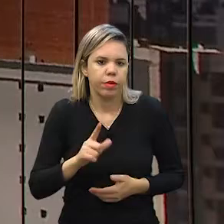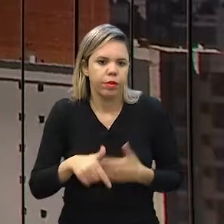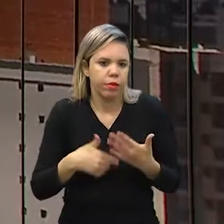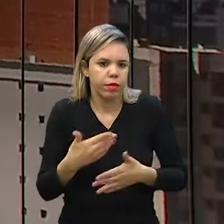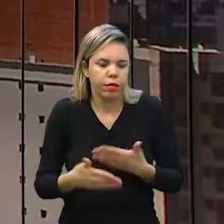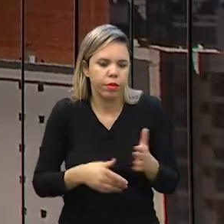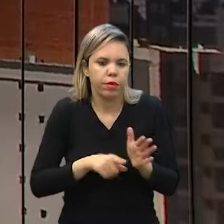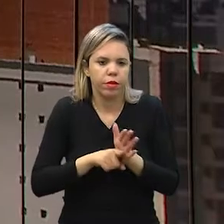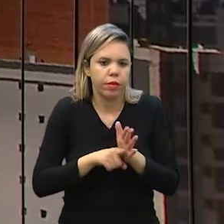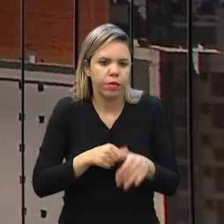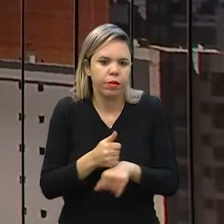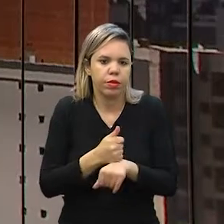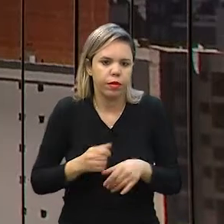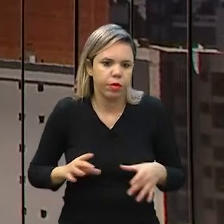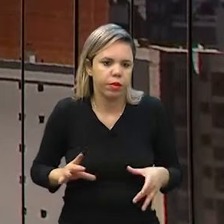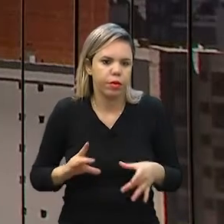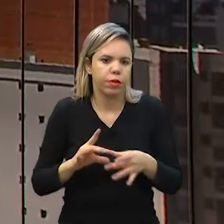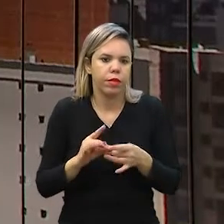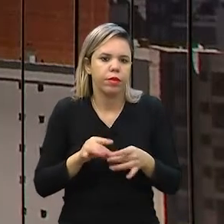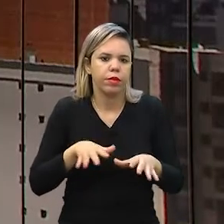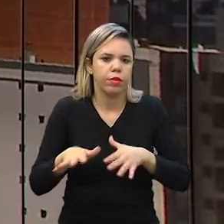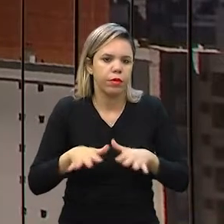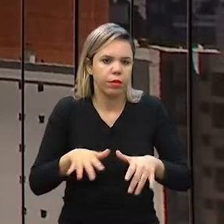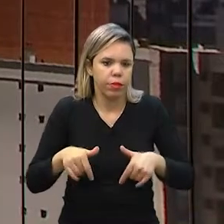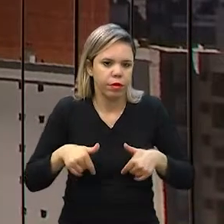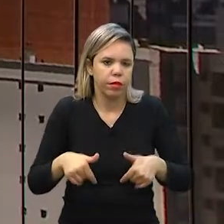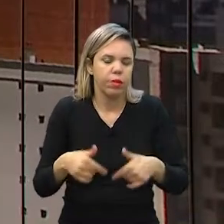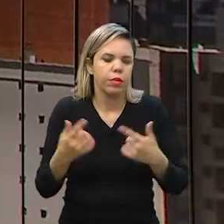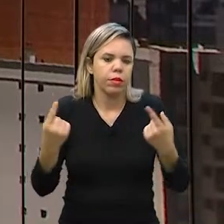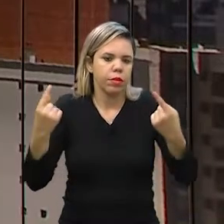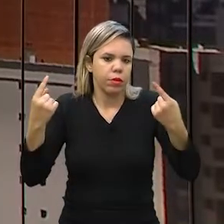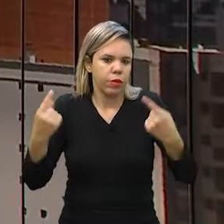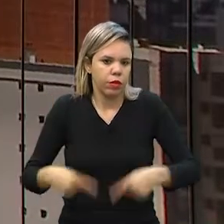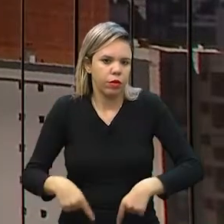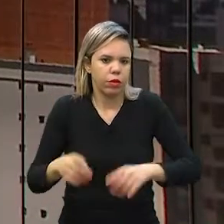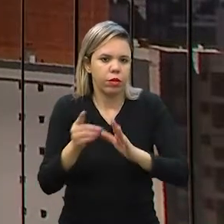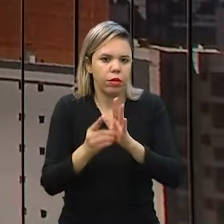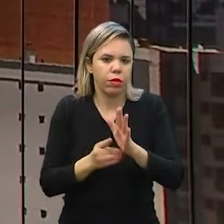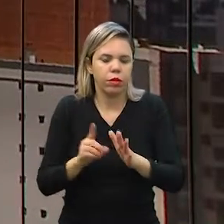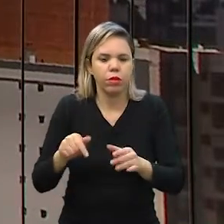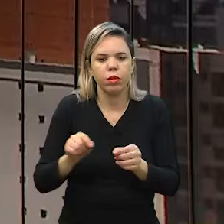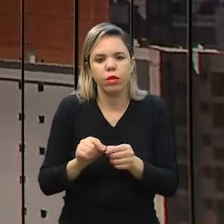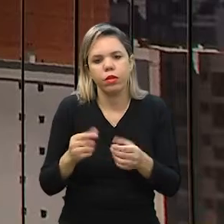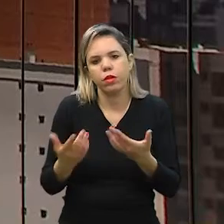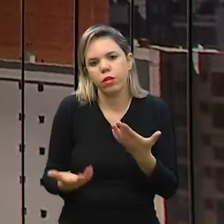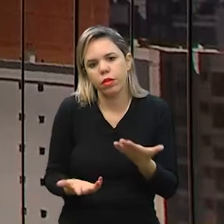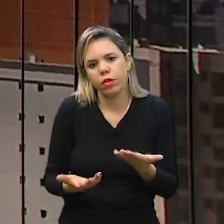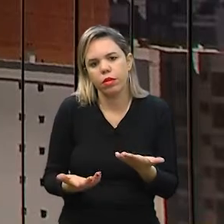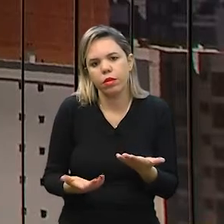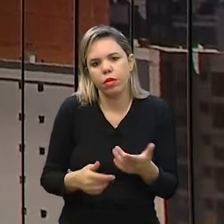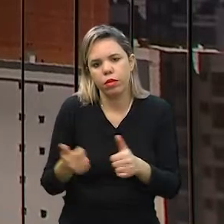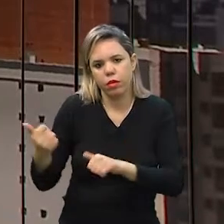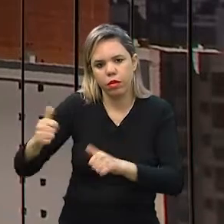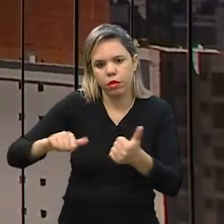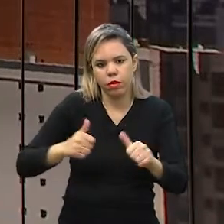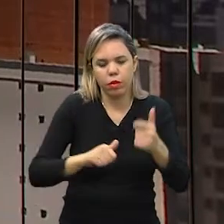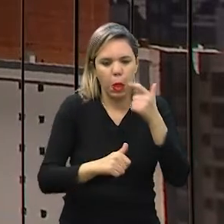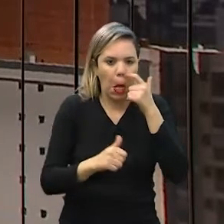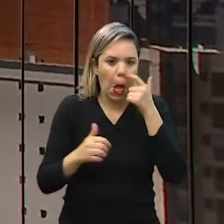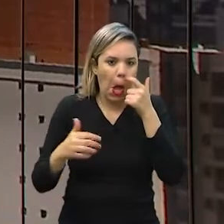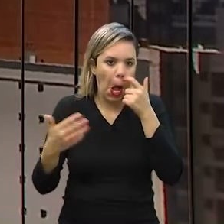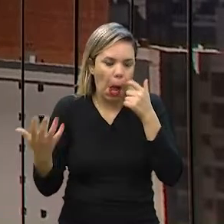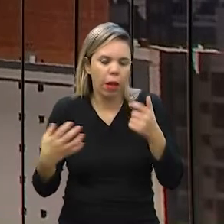seguida, Helena, os pesquisadores se uniram para mover ações contra esse decreto. Essas ações estão tramitando? Qual